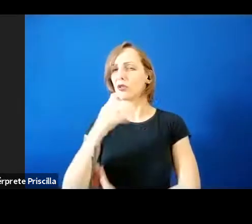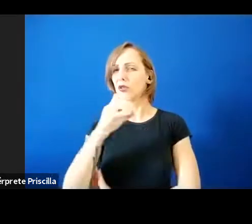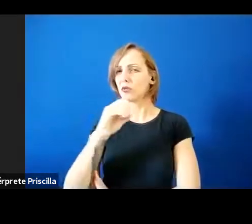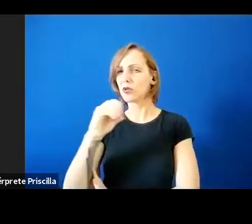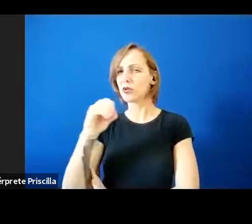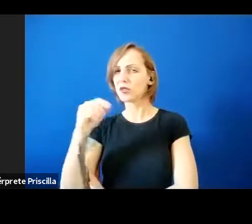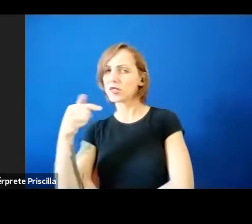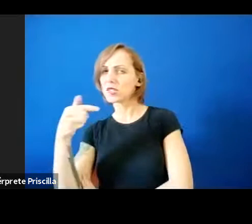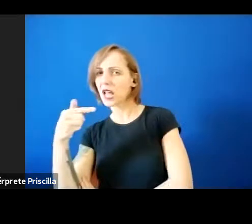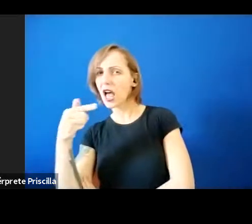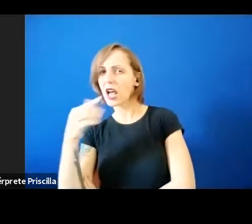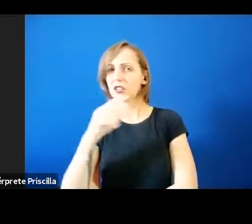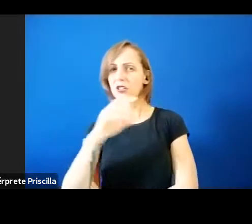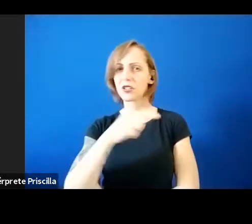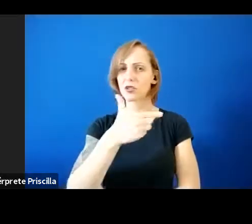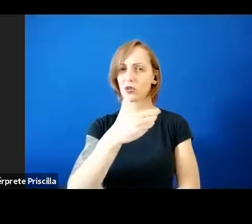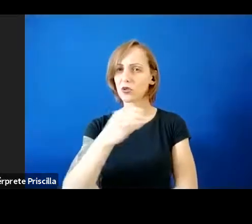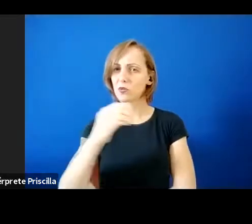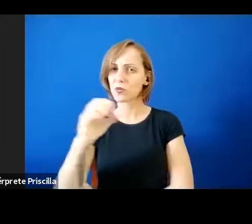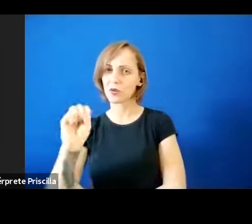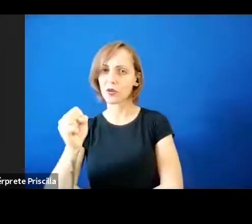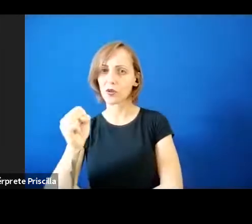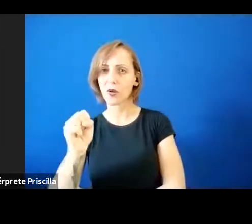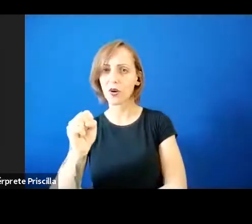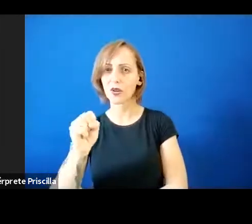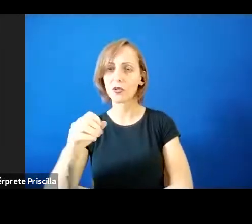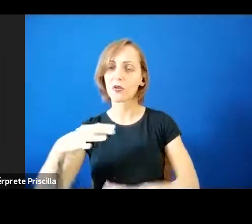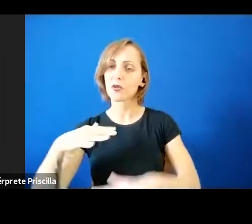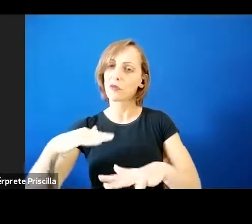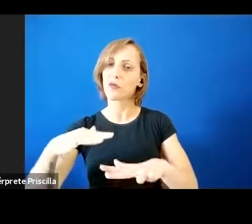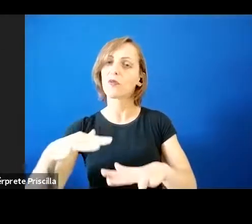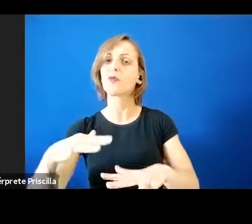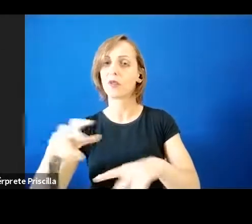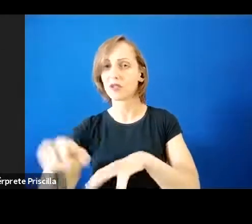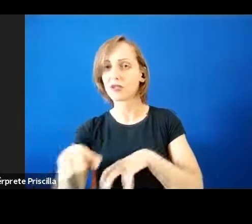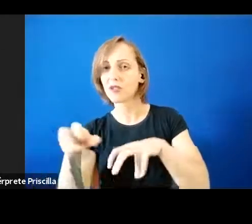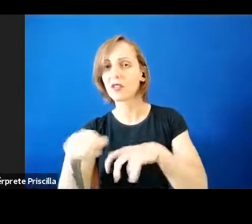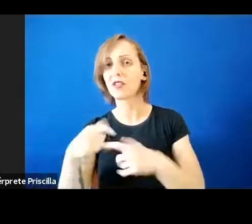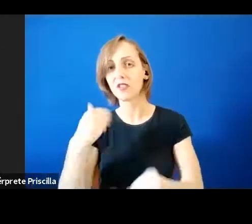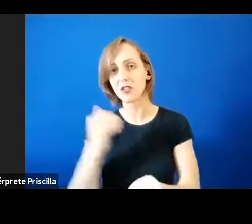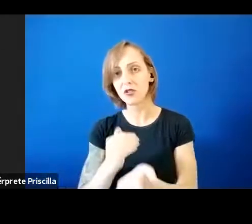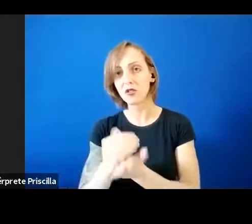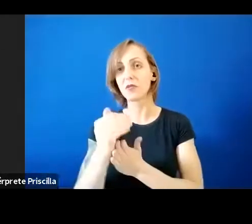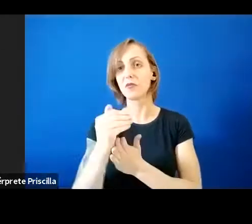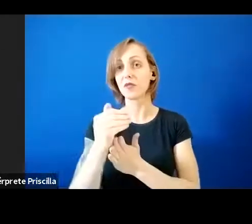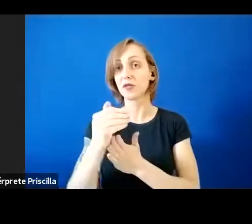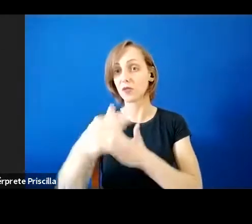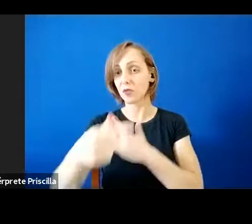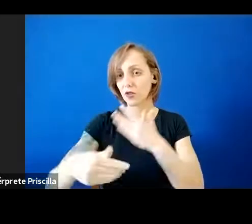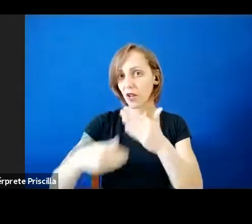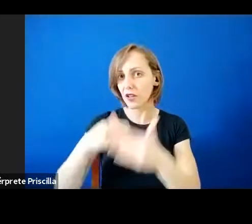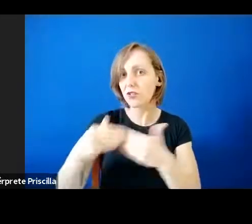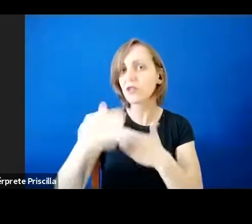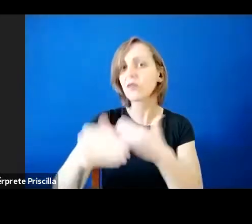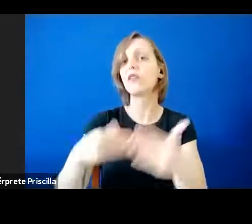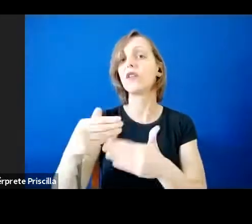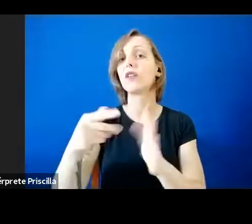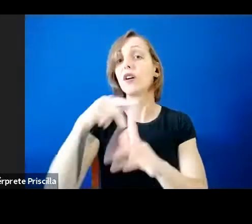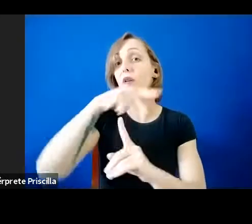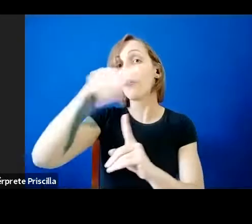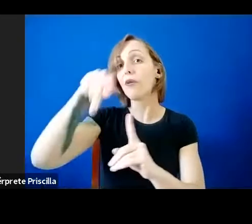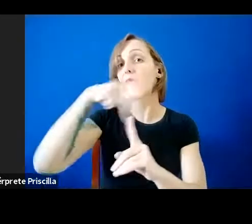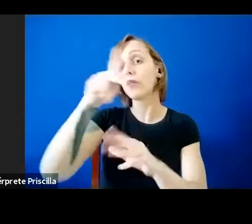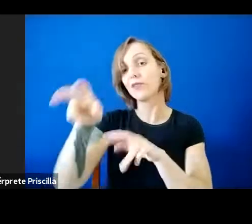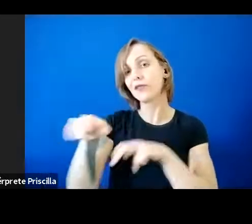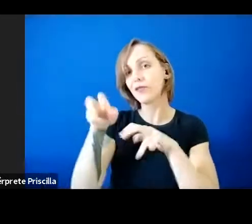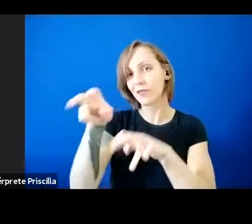enquanto movimento dos pequenos agricultores, nós começamos a trabalhar um pouco a questão do plano camponês, que nós pensamos que teríamos